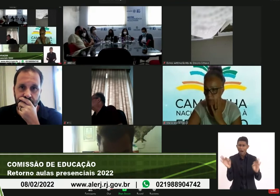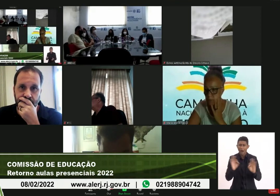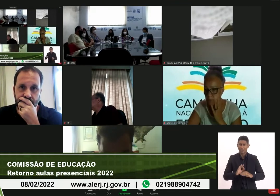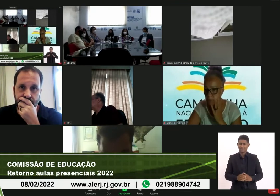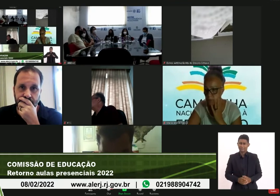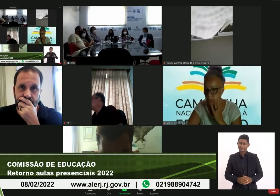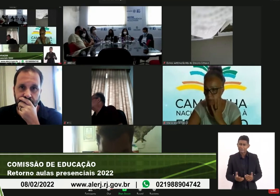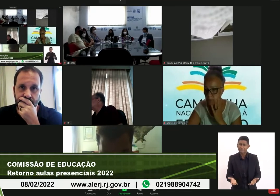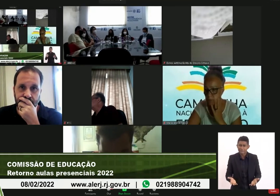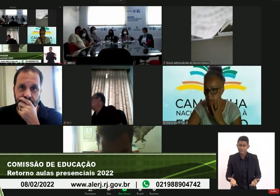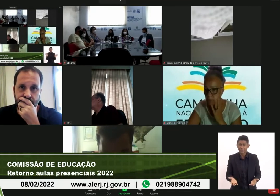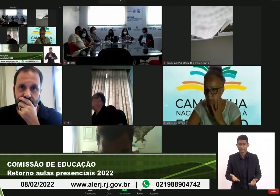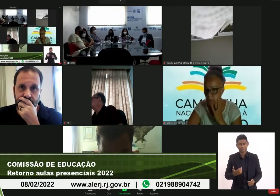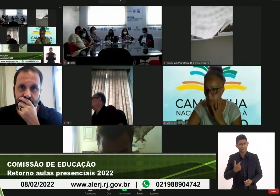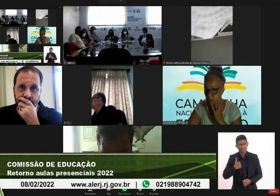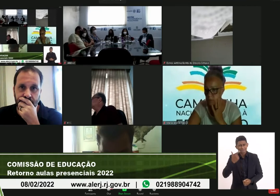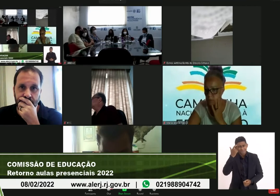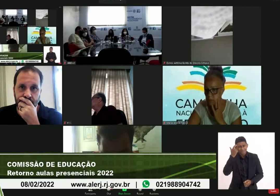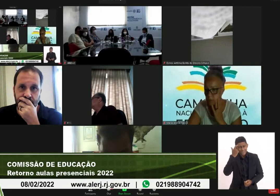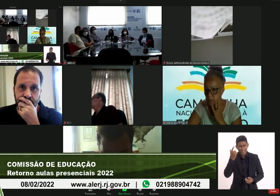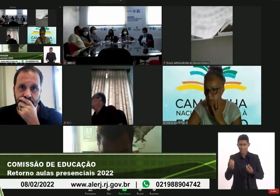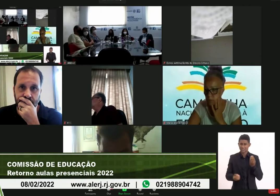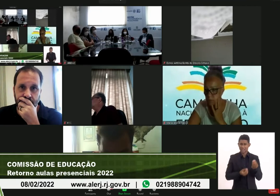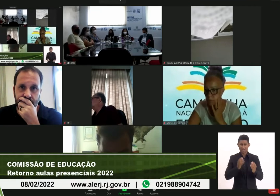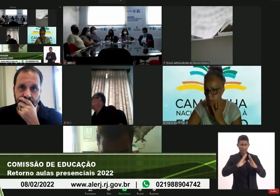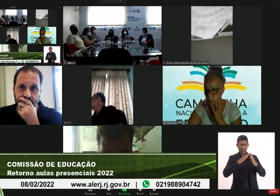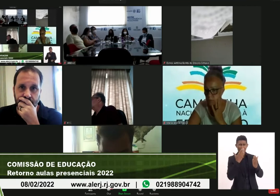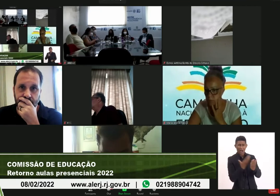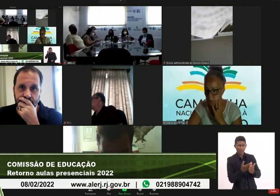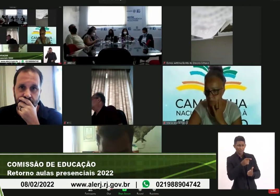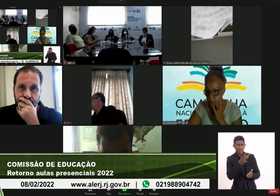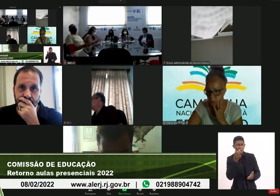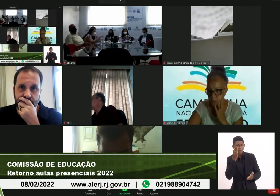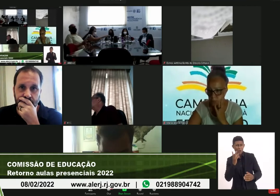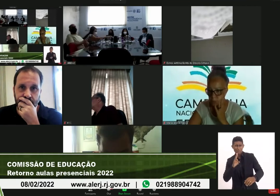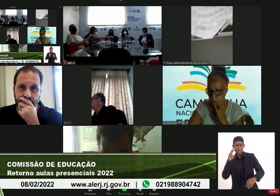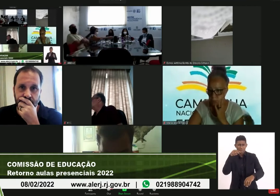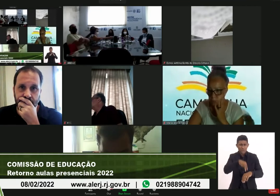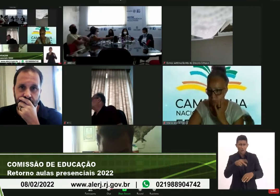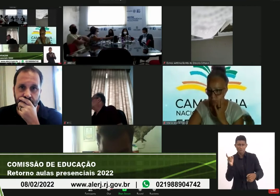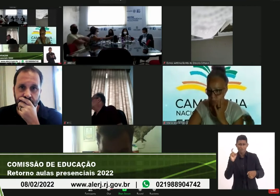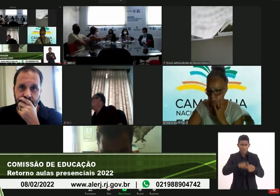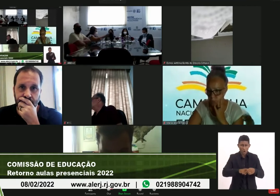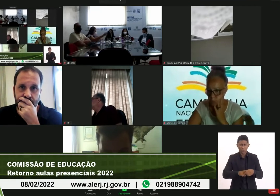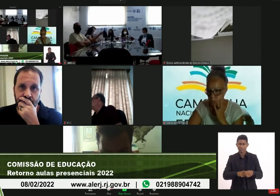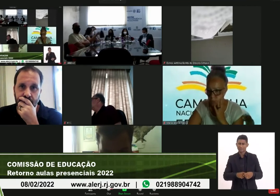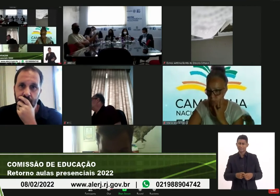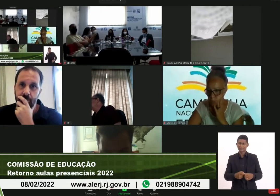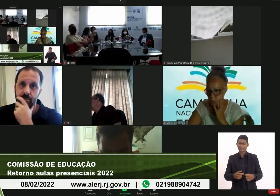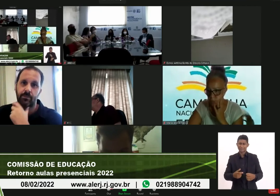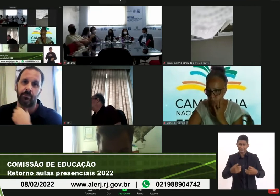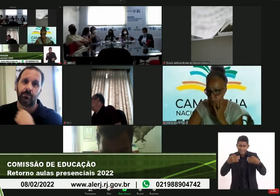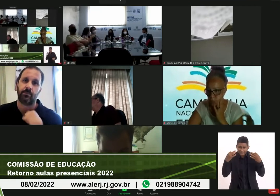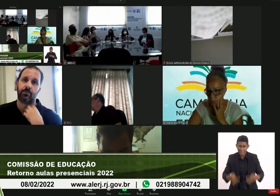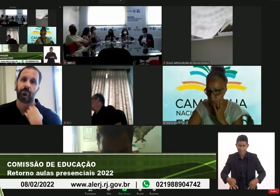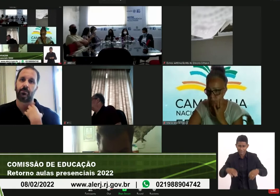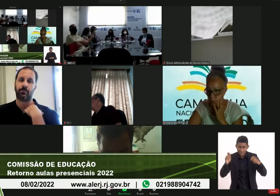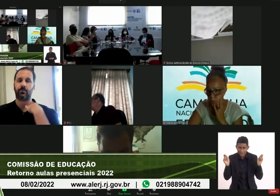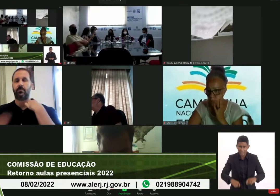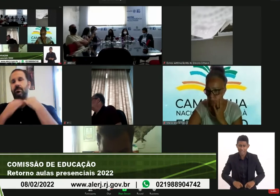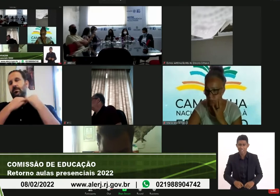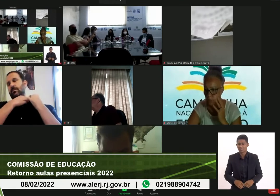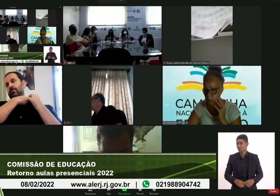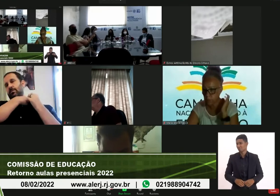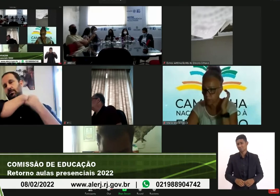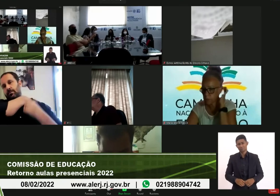enxergar como uma volta às aulas presenciais pode dar certo se